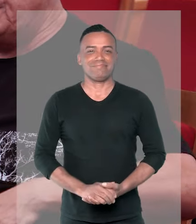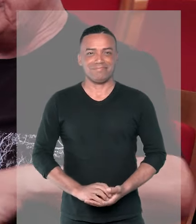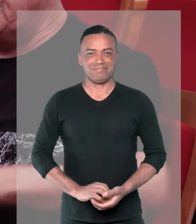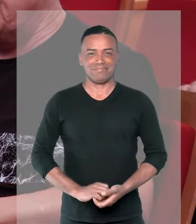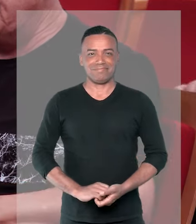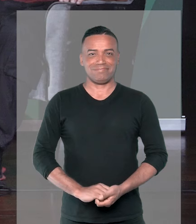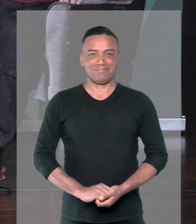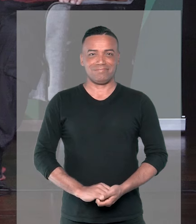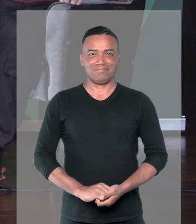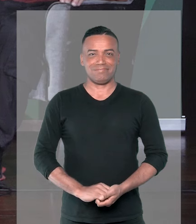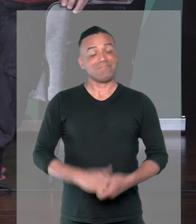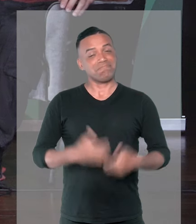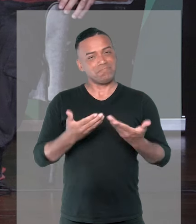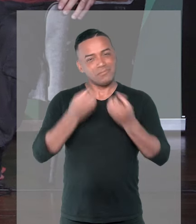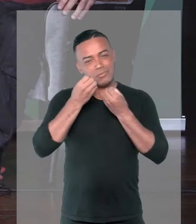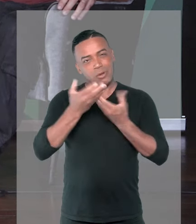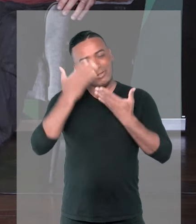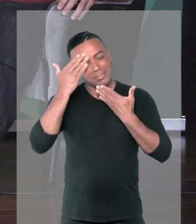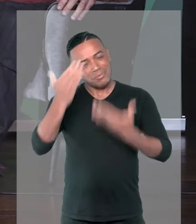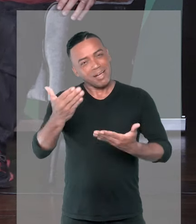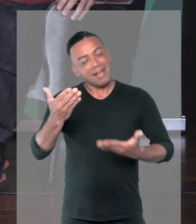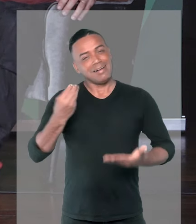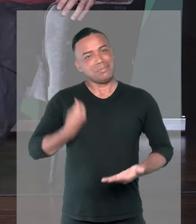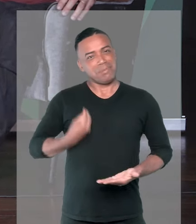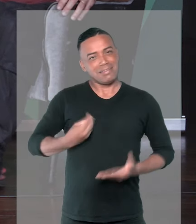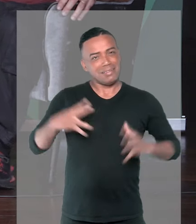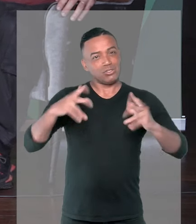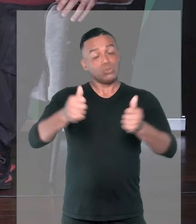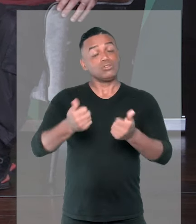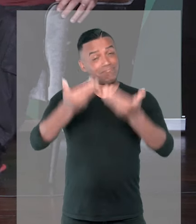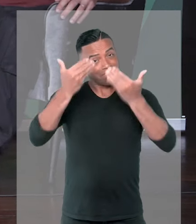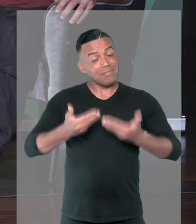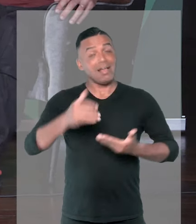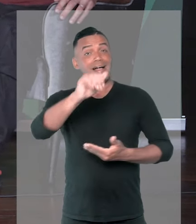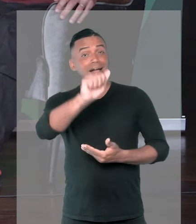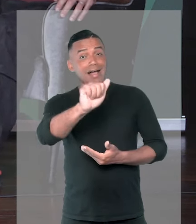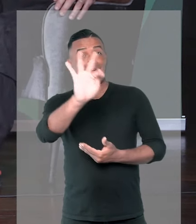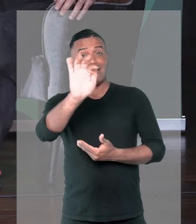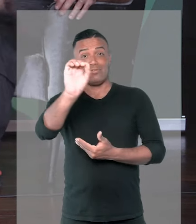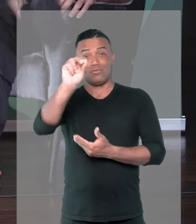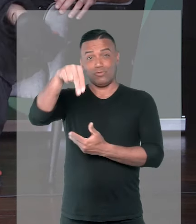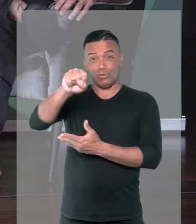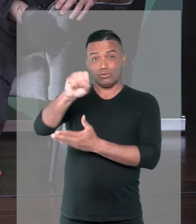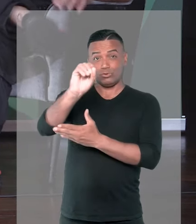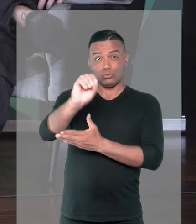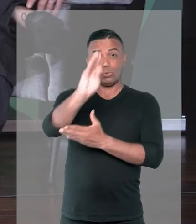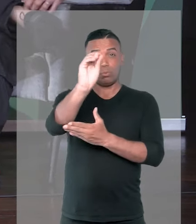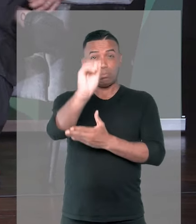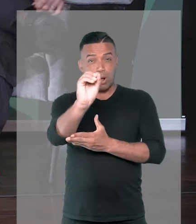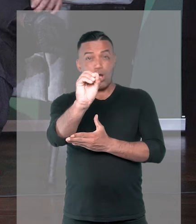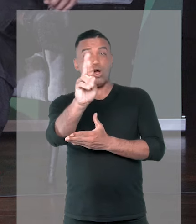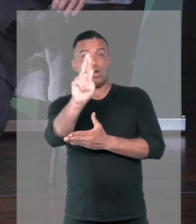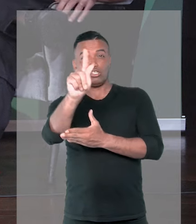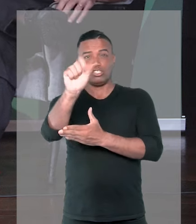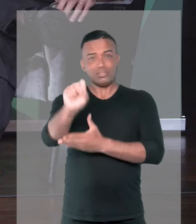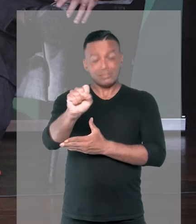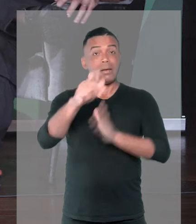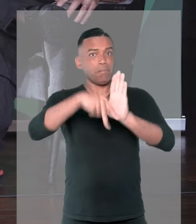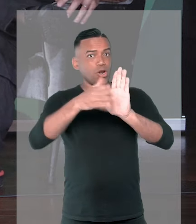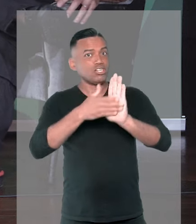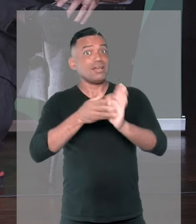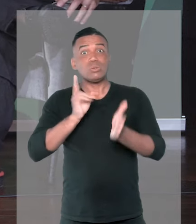noite bem muito obrigado pela presença meu nome é Afonso Borges vamos dar início a mais uma edição do projeto sempre um papo é o